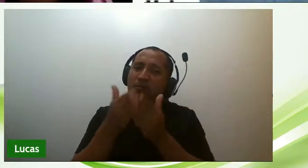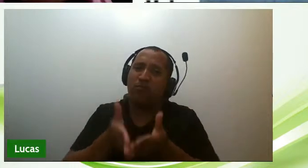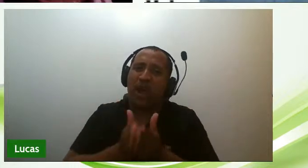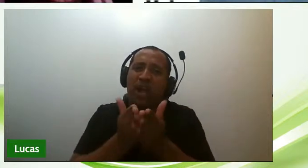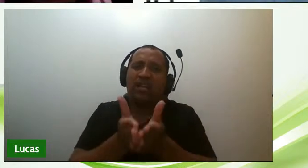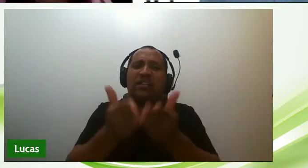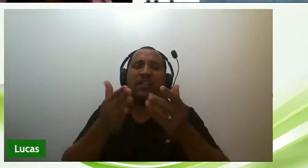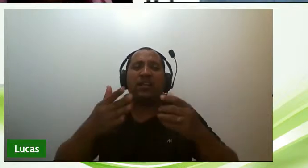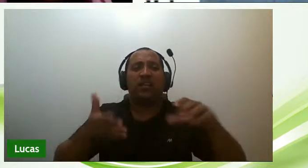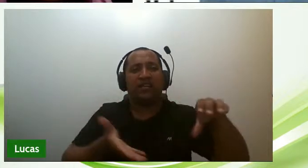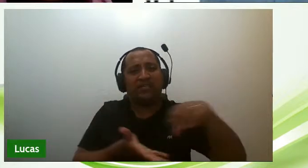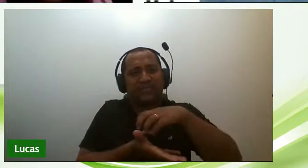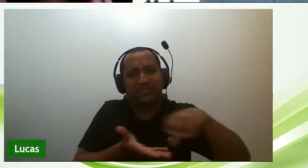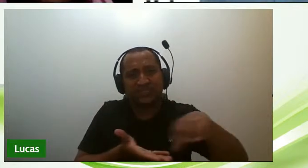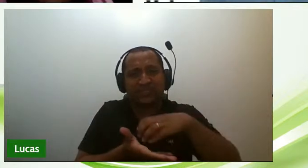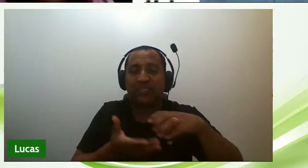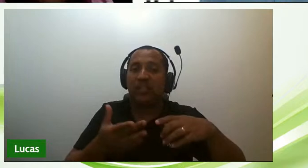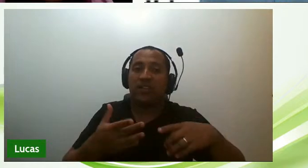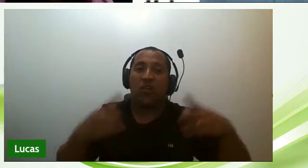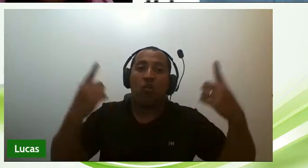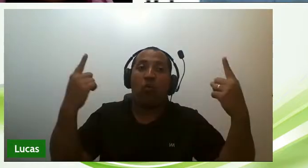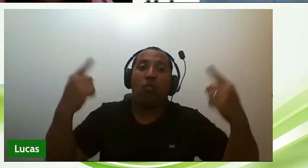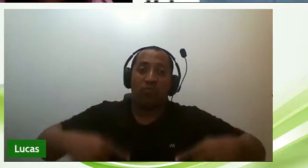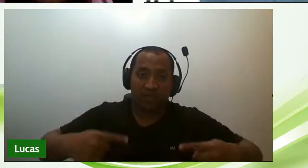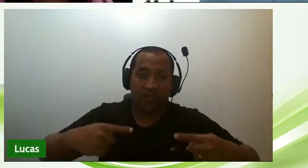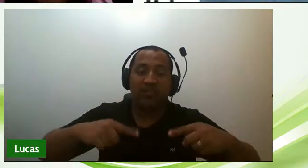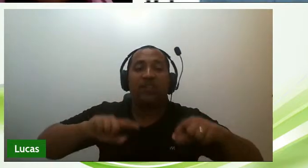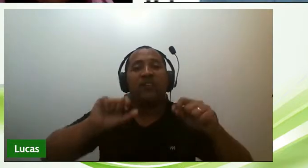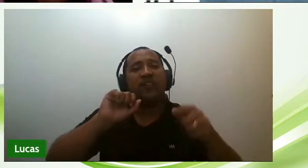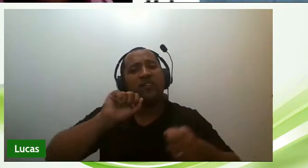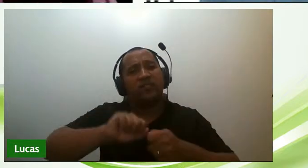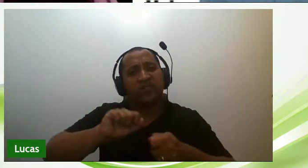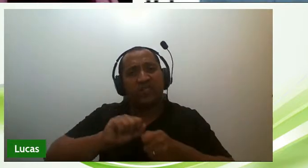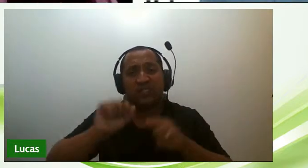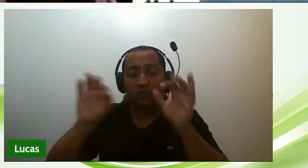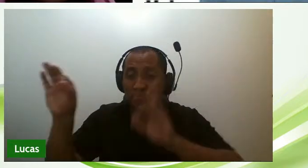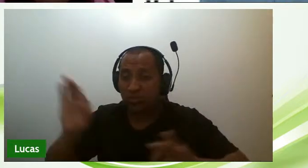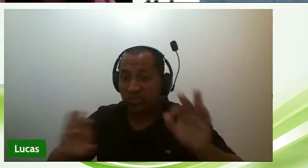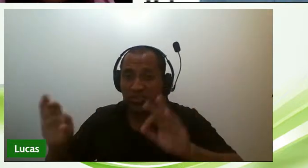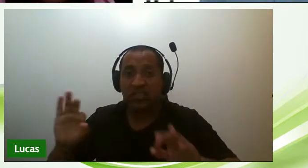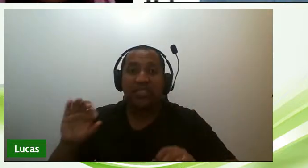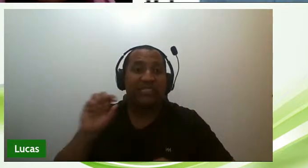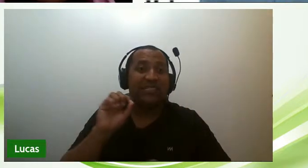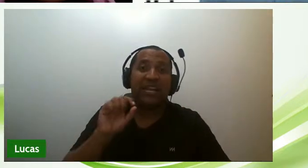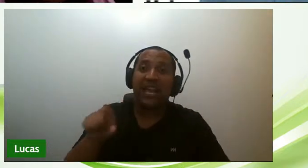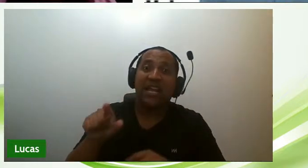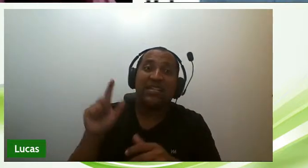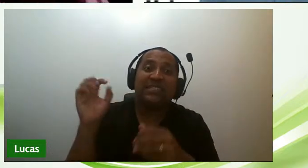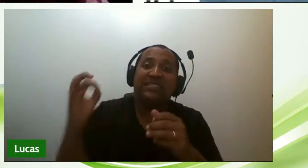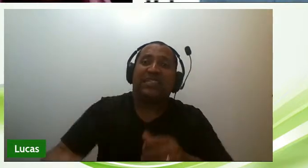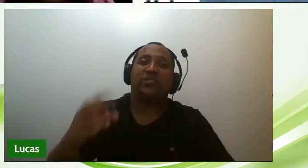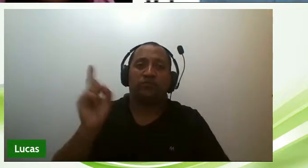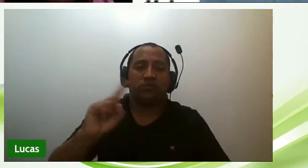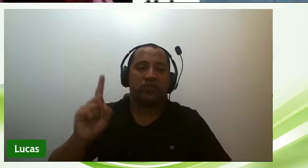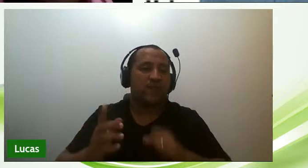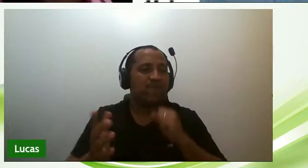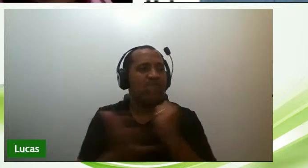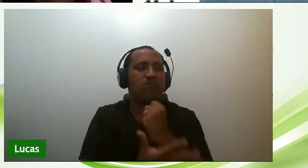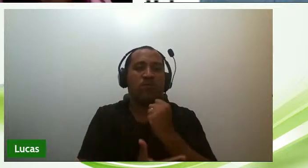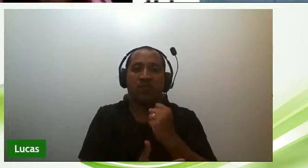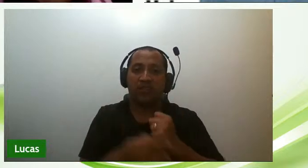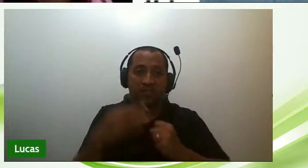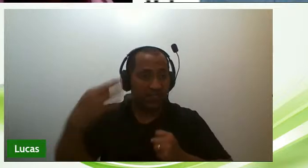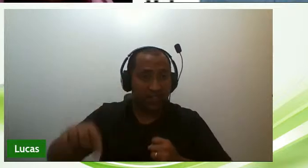enfim, carrinhos, né, de competição, e eles fazem um projeto, e aí esse projeto não dá certo. E eles acham, poxa, o projeto não deu certo. Não,